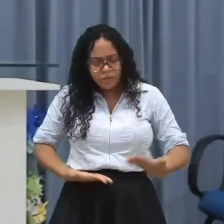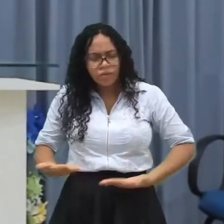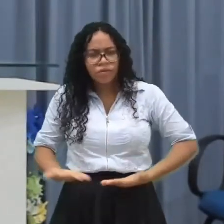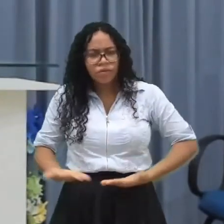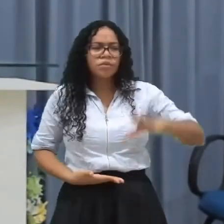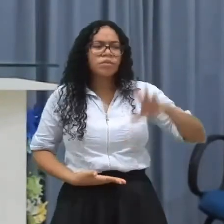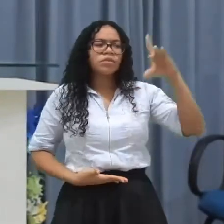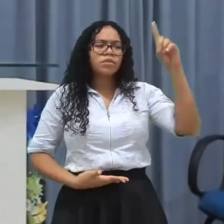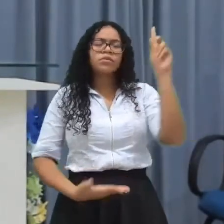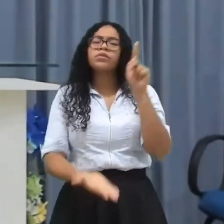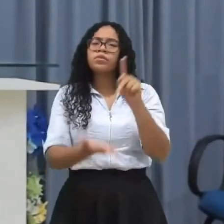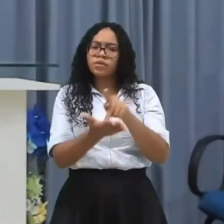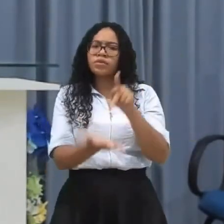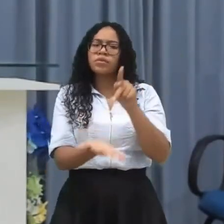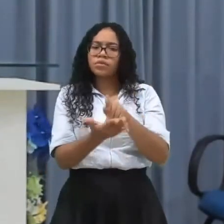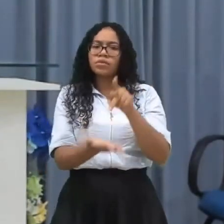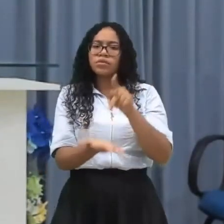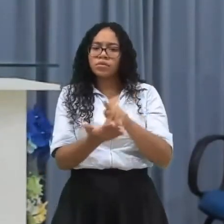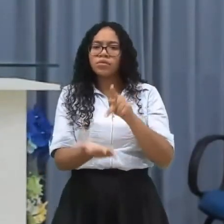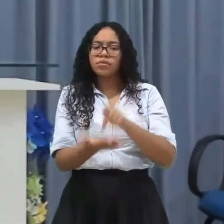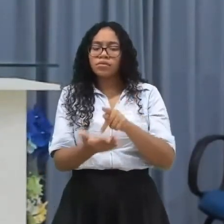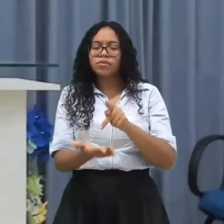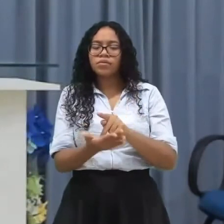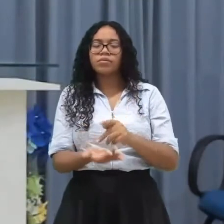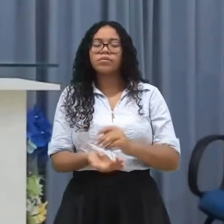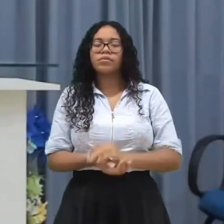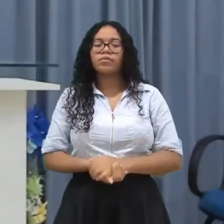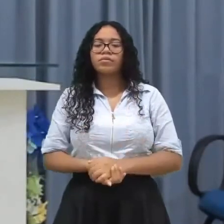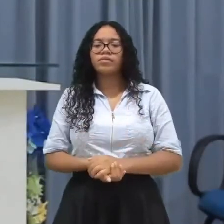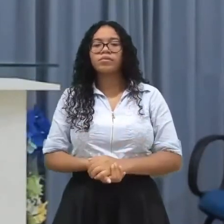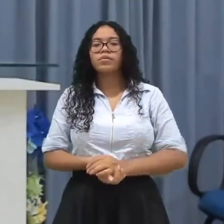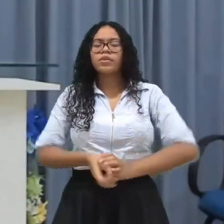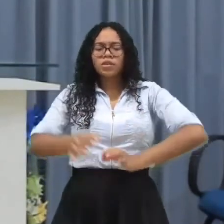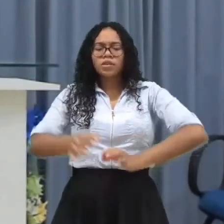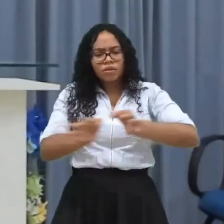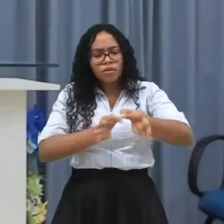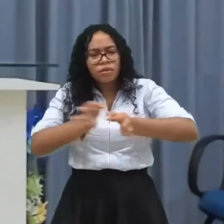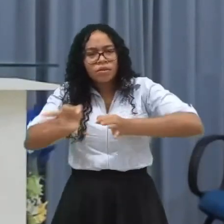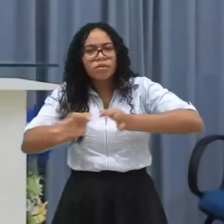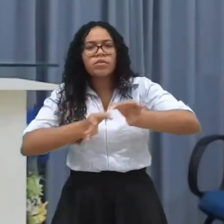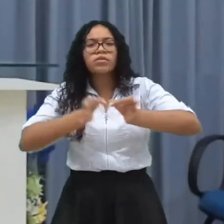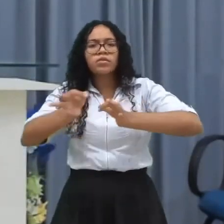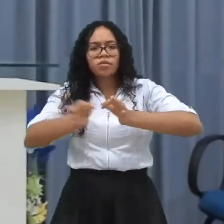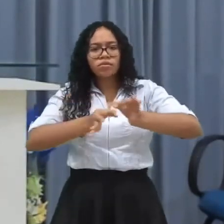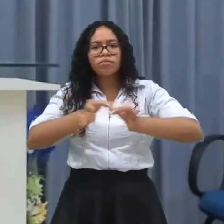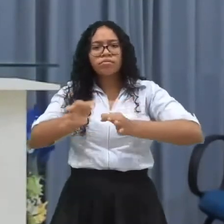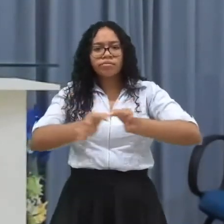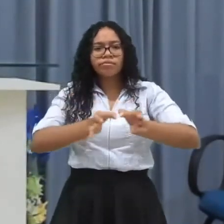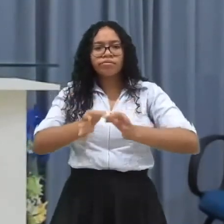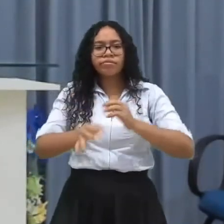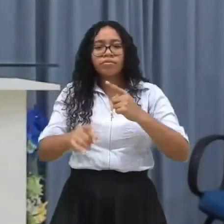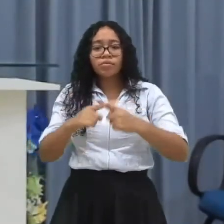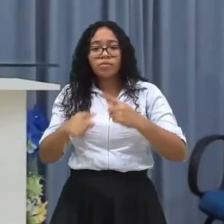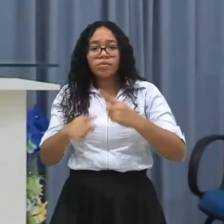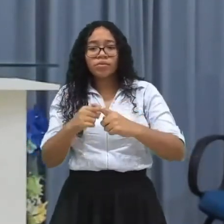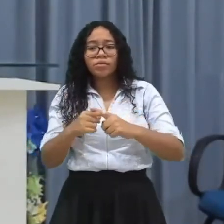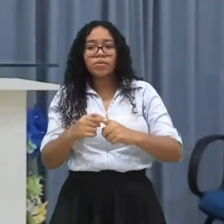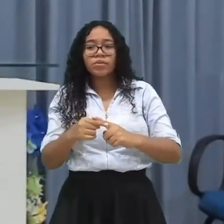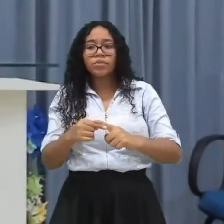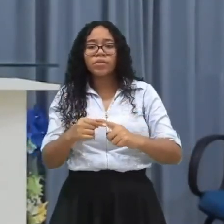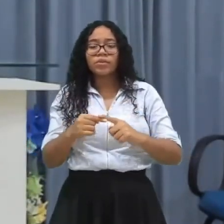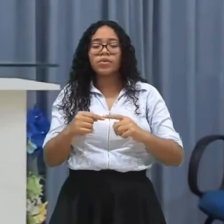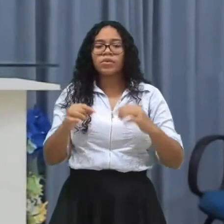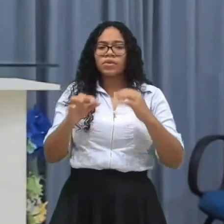Vivamos cada instante da nossa vida preparados, porque a trombeta soará, e